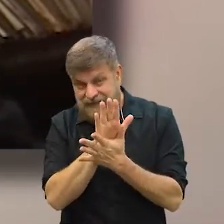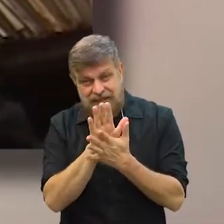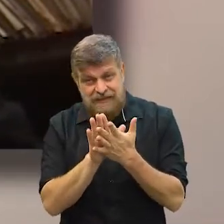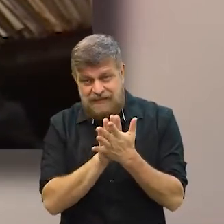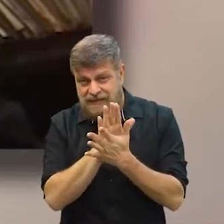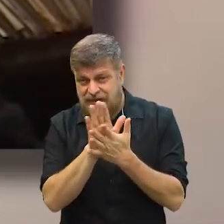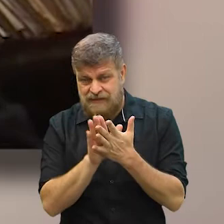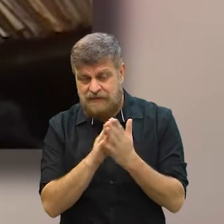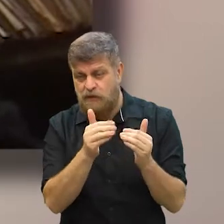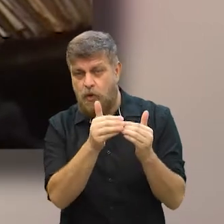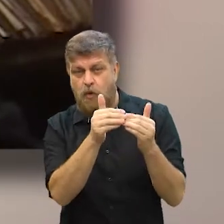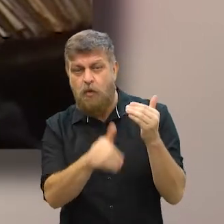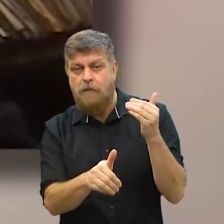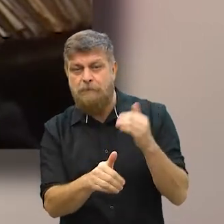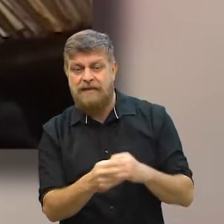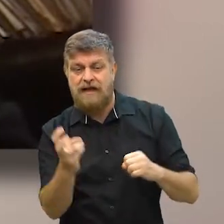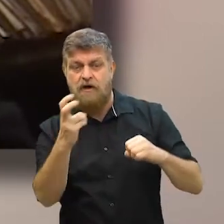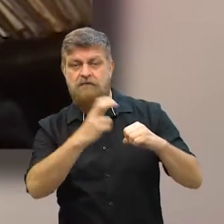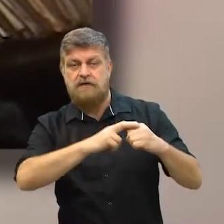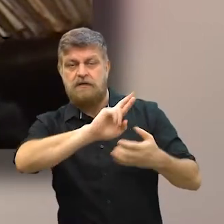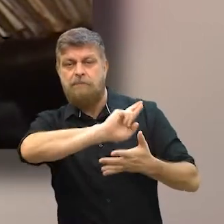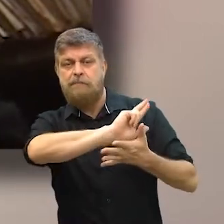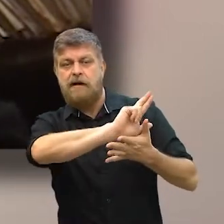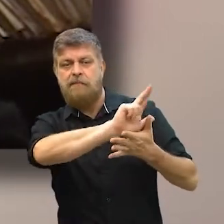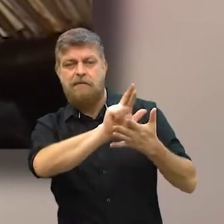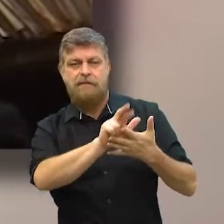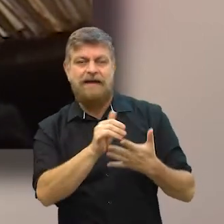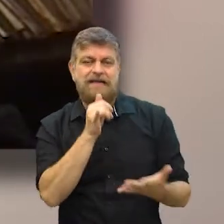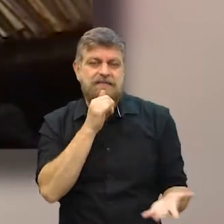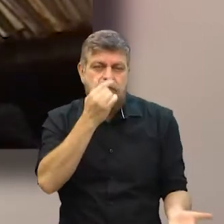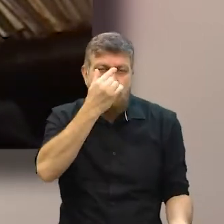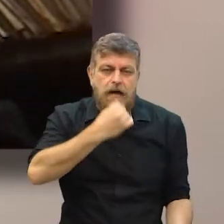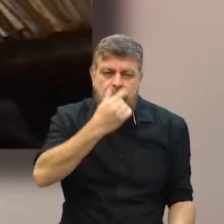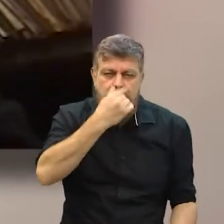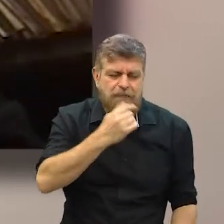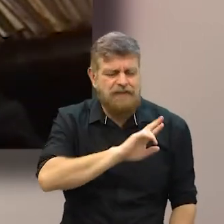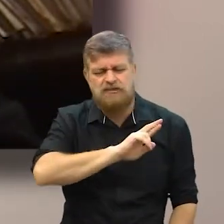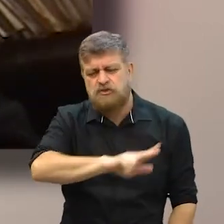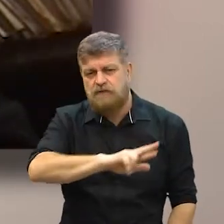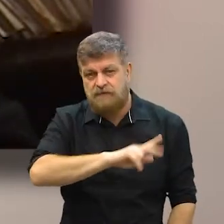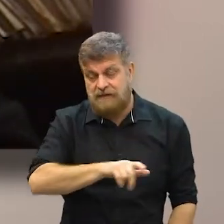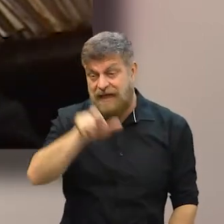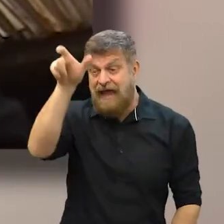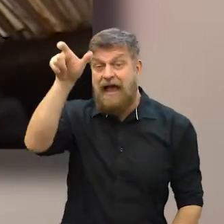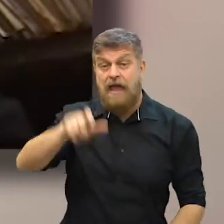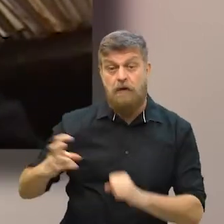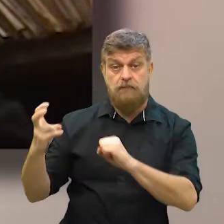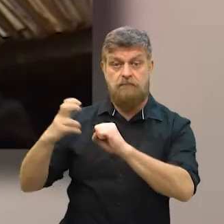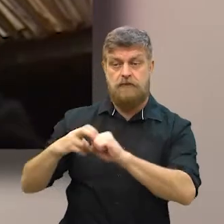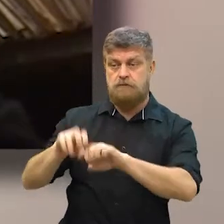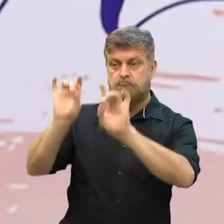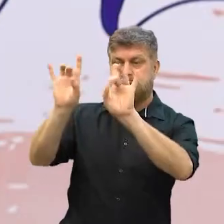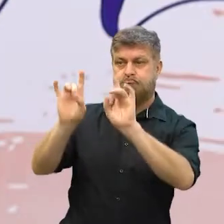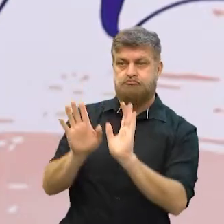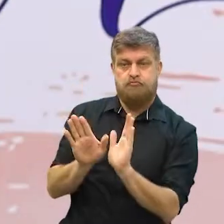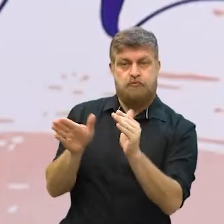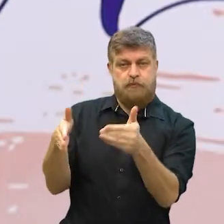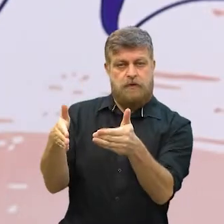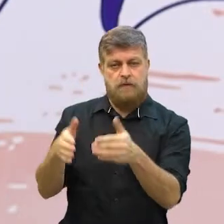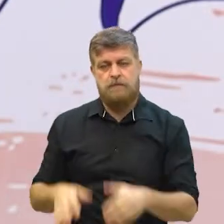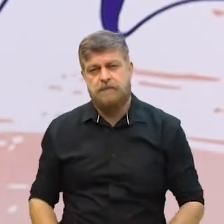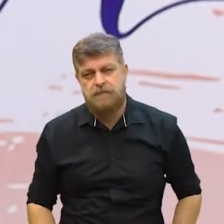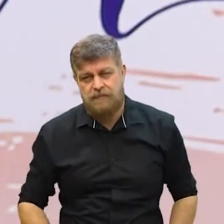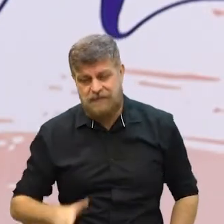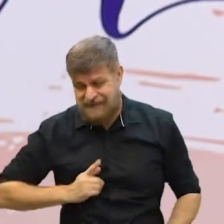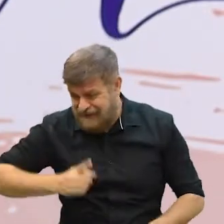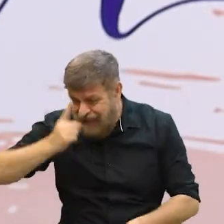absolutamente nada a ver com outros vírus da gripe. É um vírus muito específico. E a partir